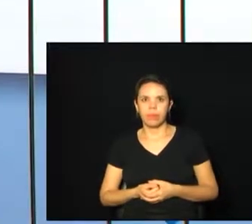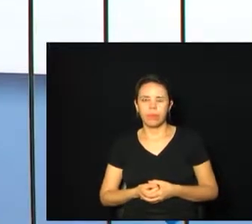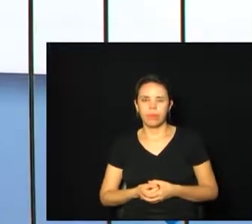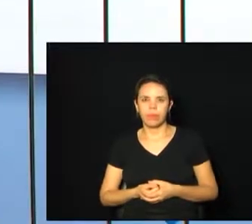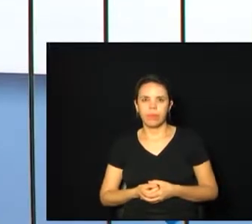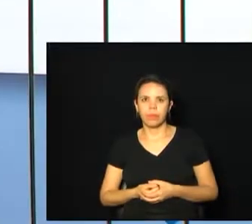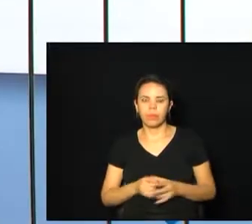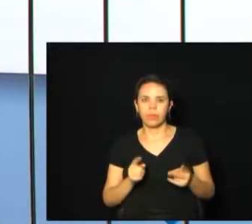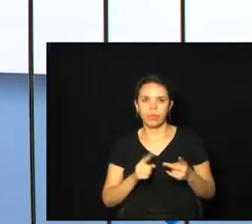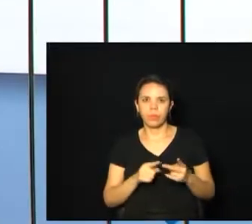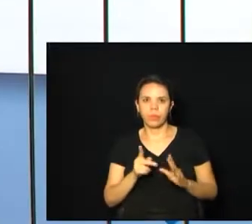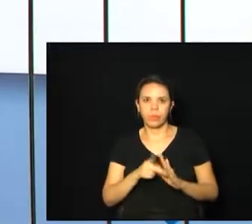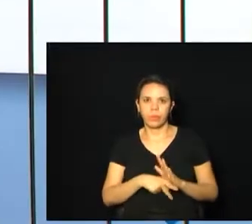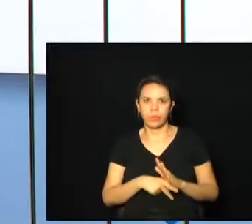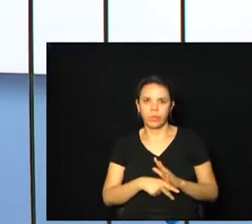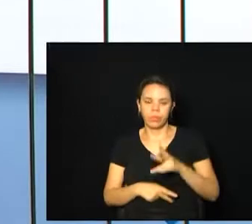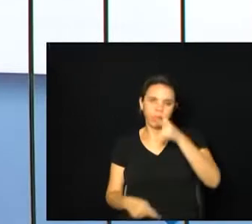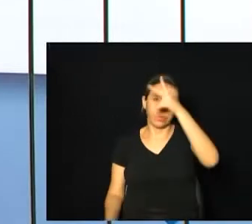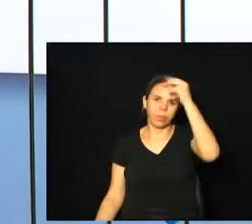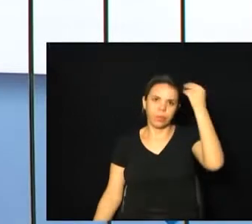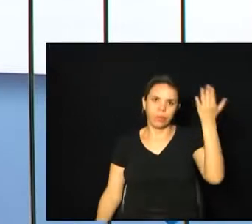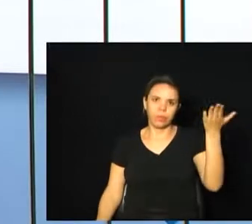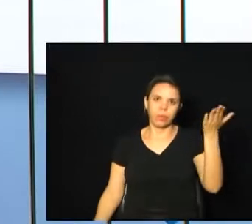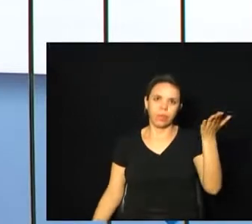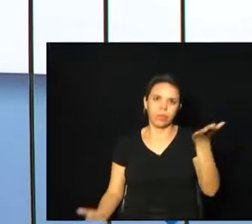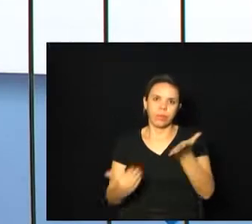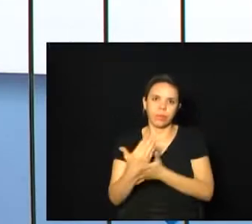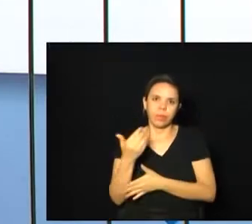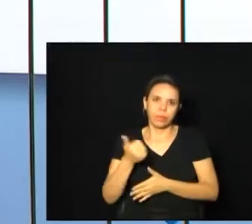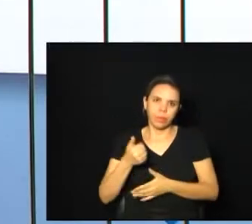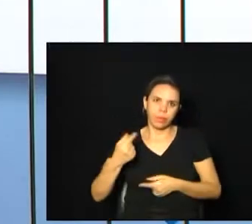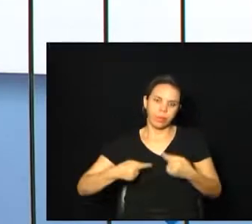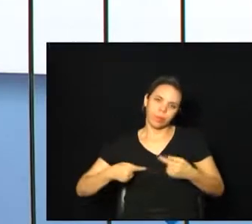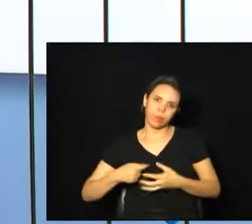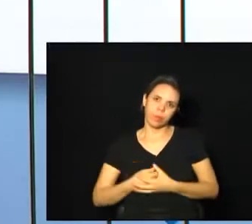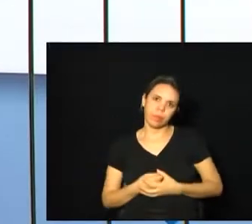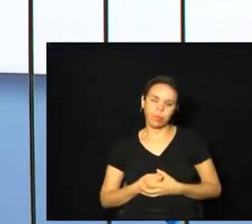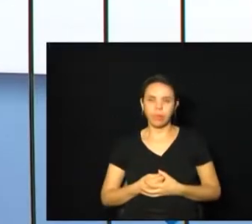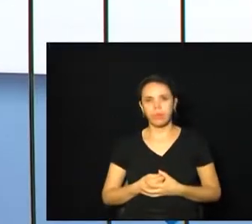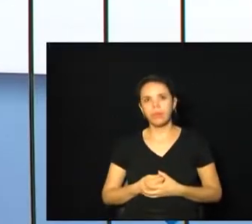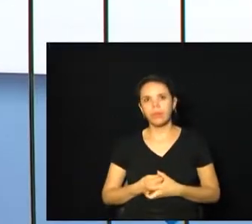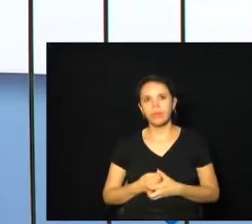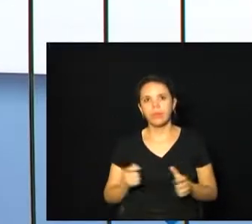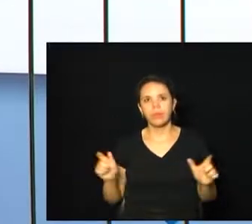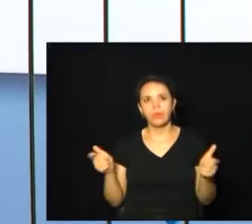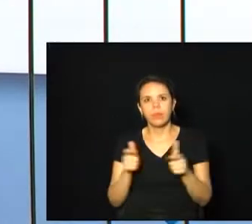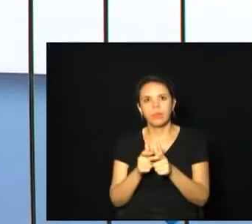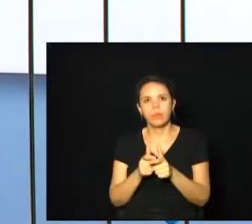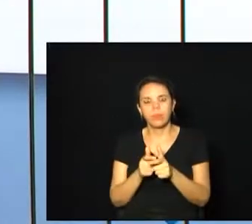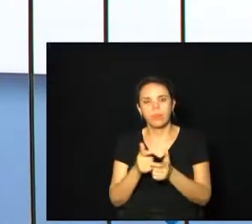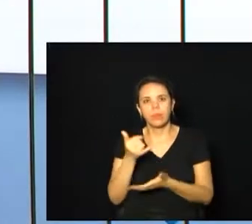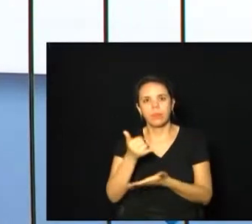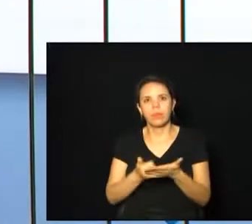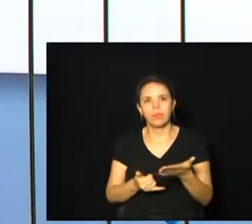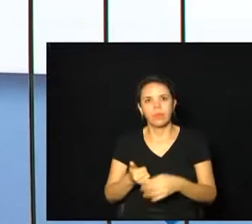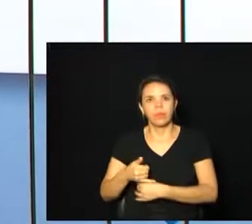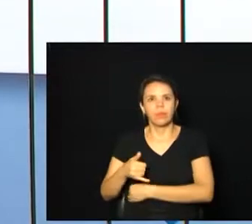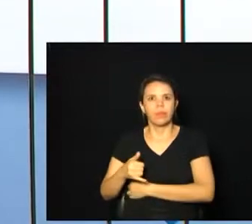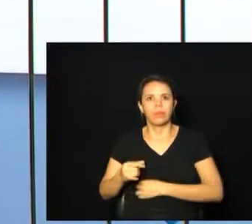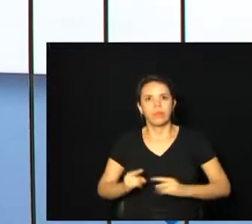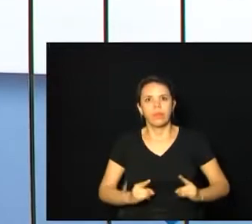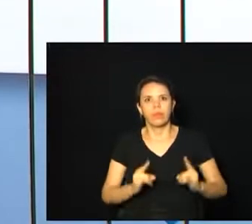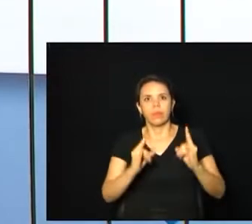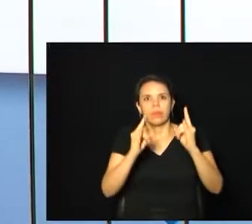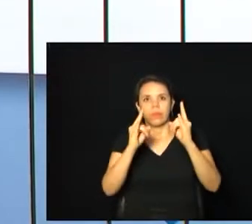Um outro projeto do Executivo, este aprovado em primeira discussão, reduz as alíquotas de IPTU para